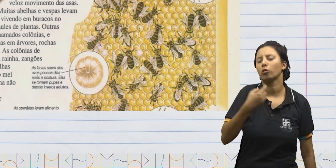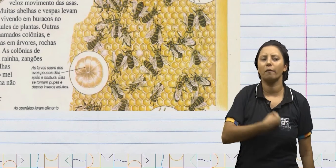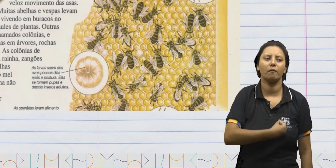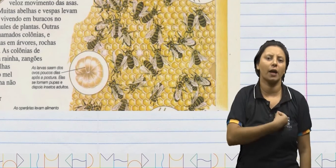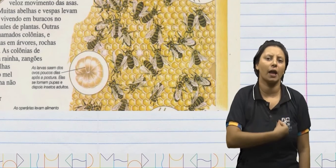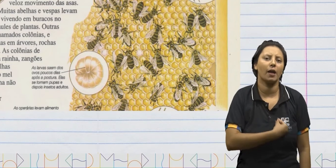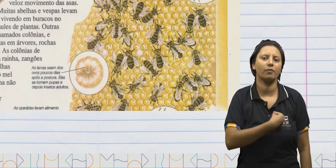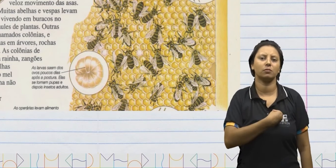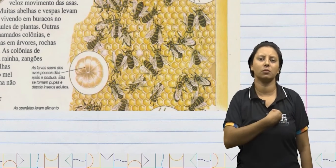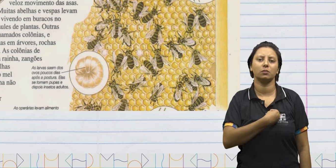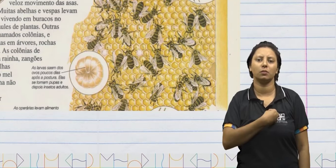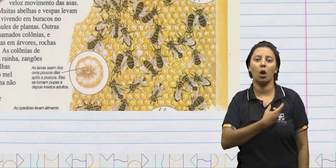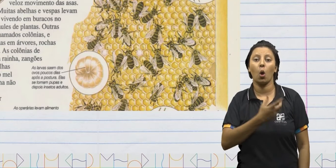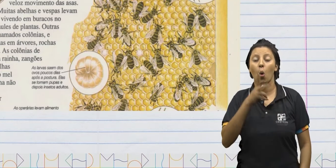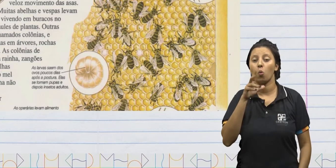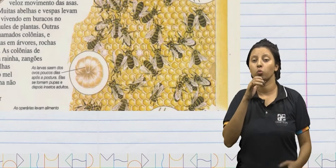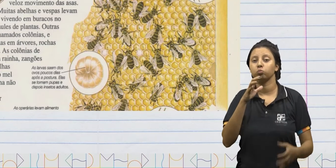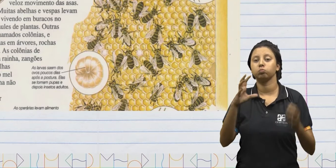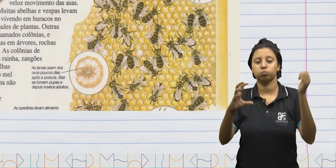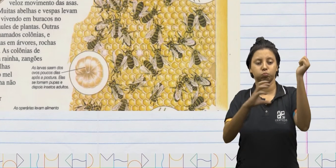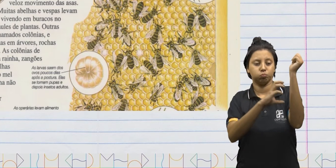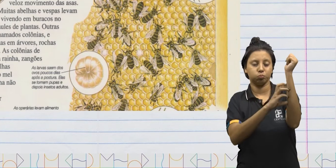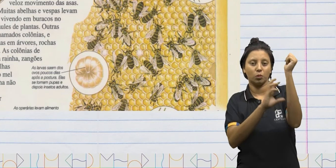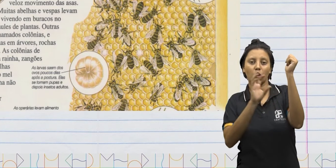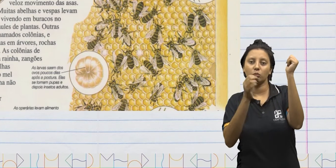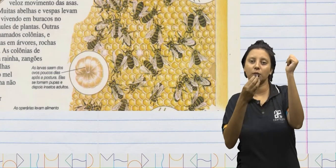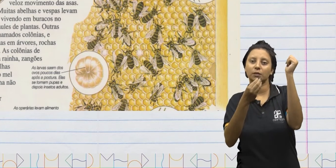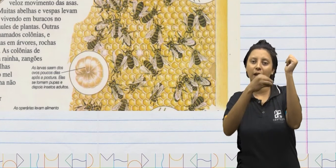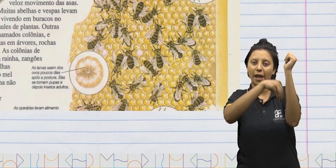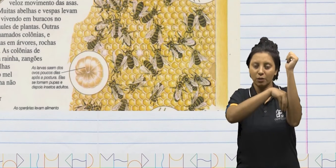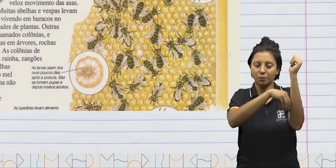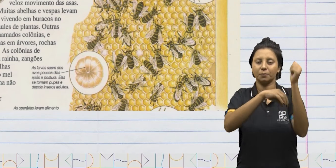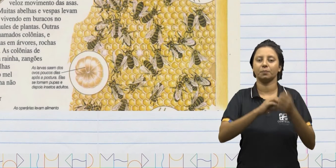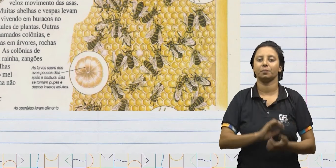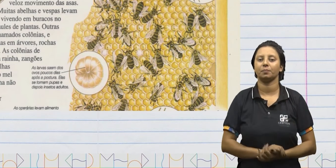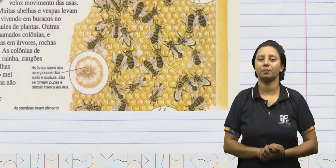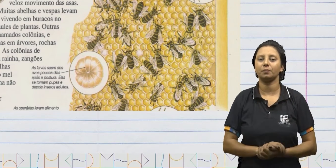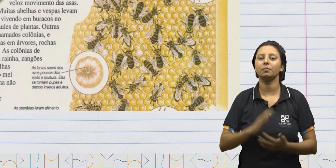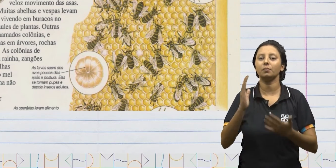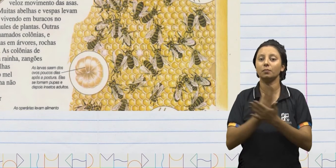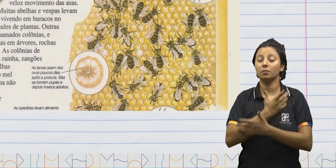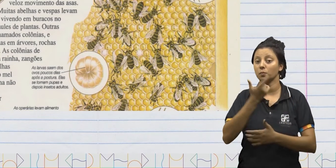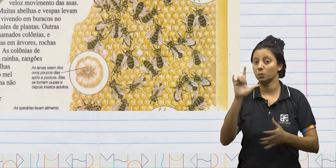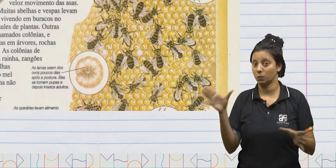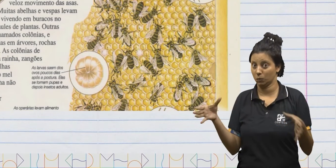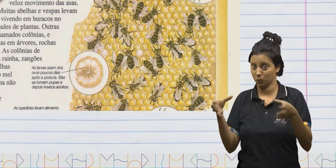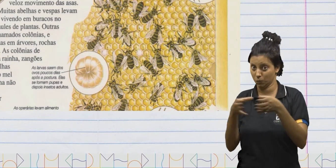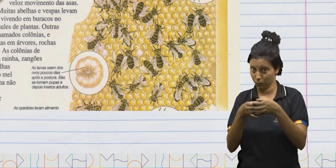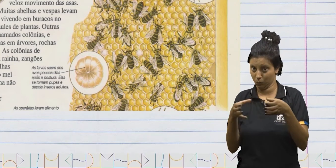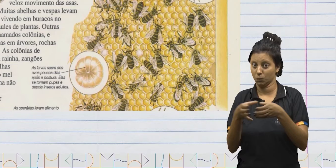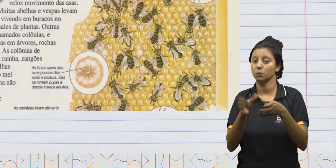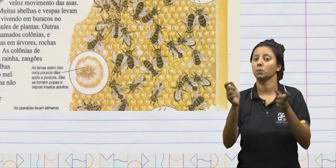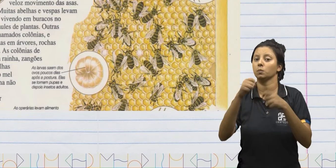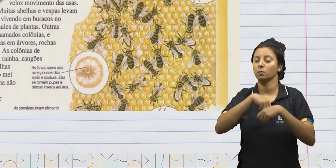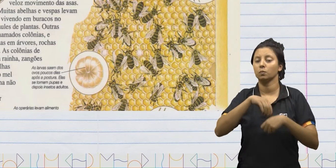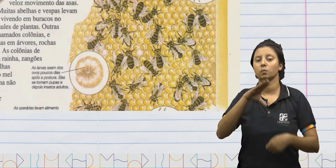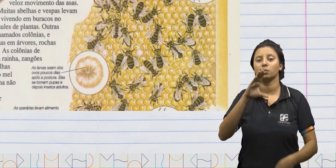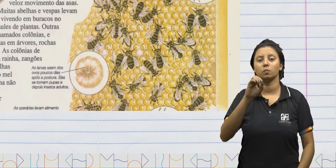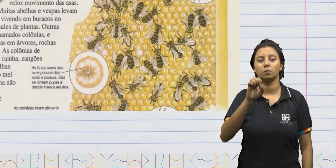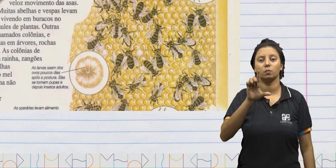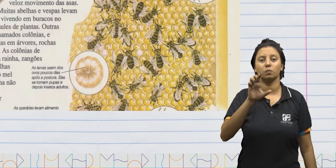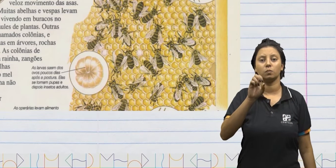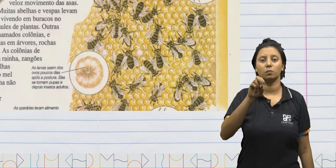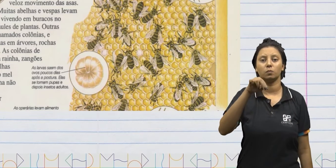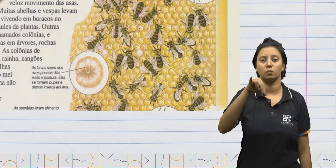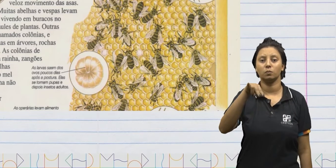vivendo em buracos no chão ou no interior de caules de plantas. Outras se reúnem em grupos chamados colônias